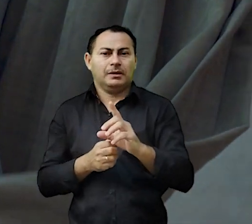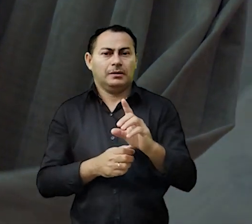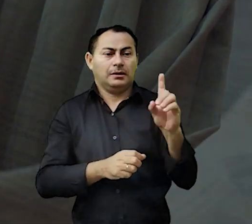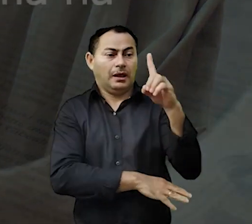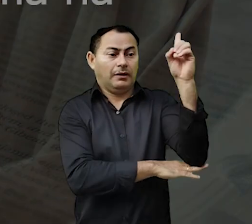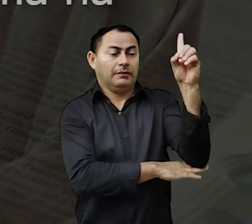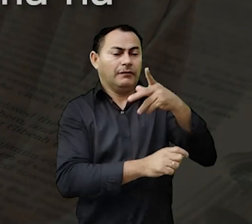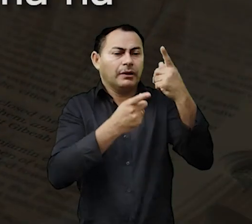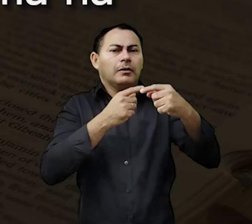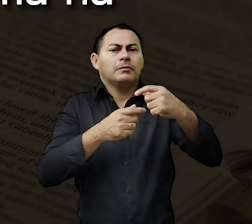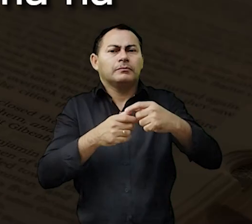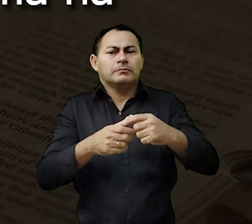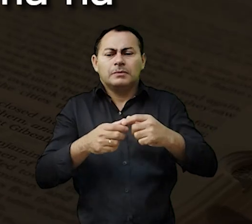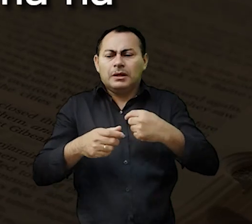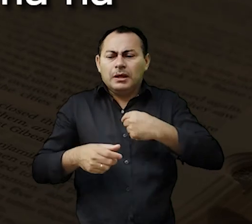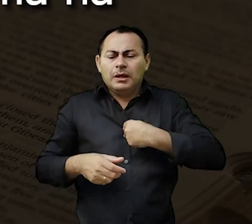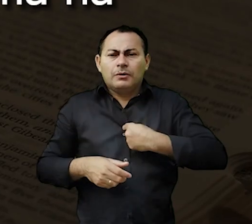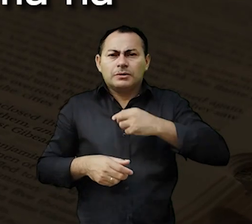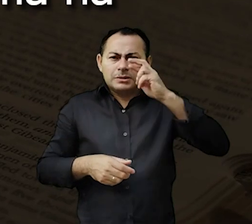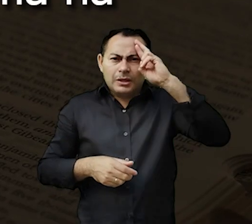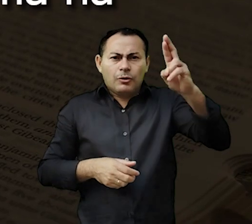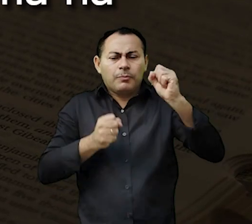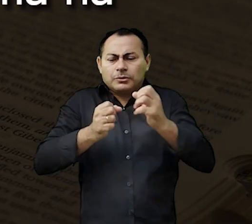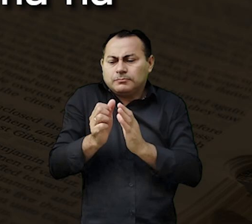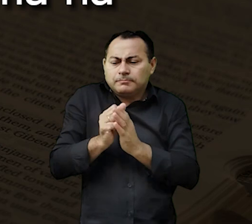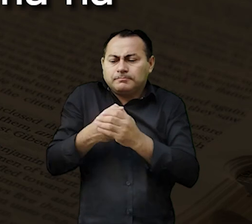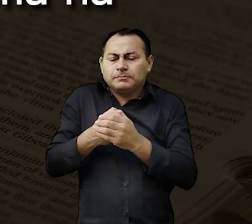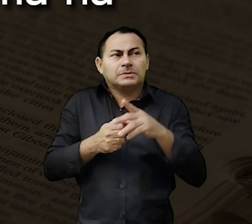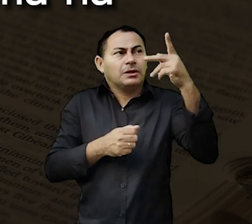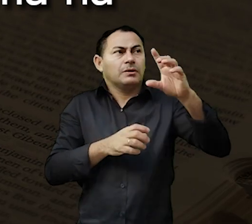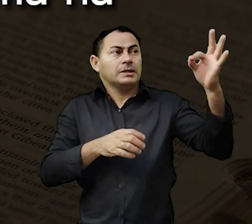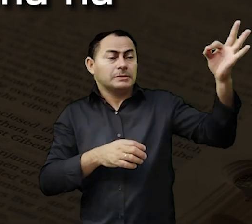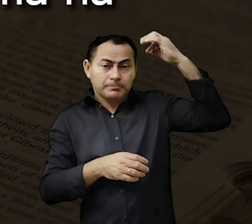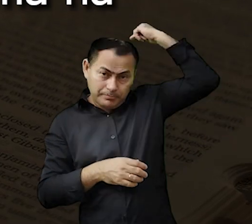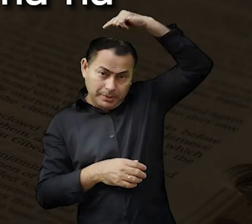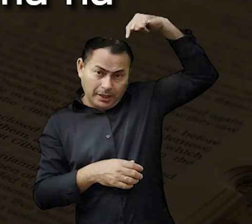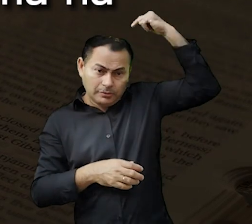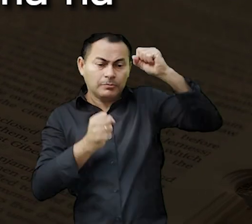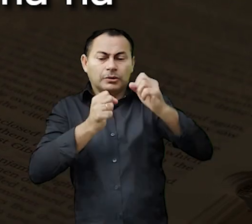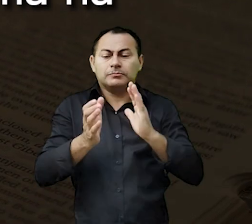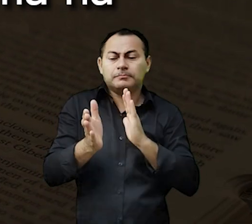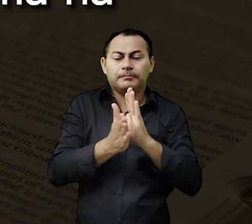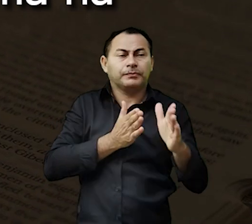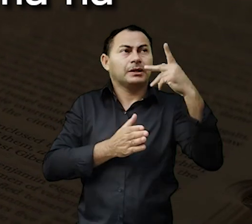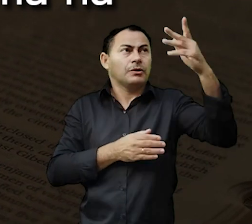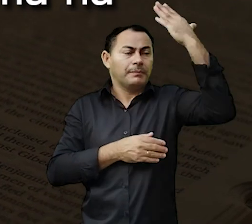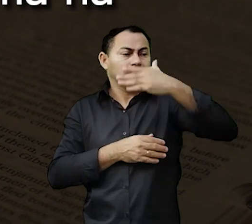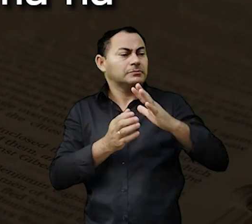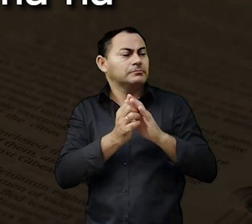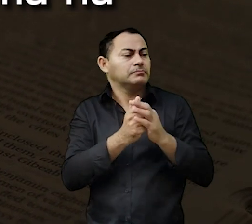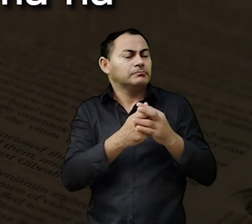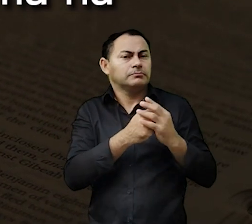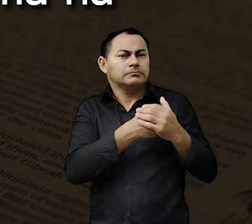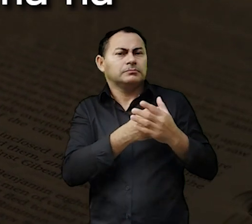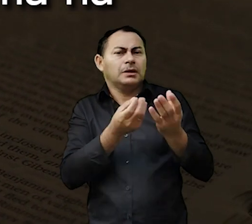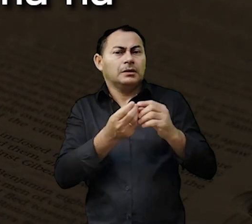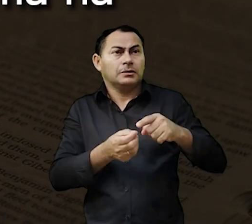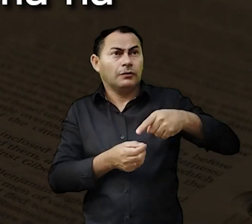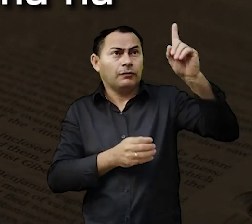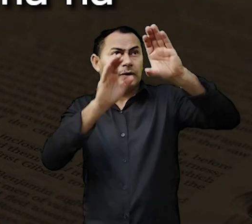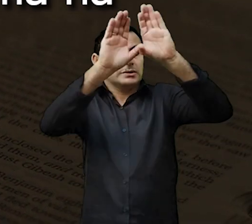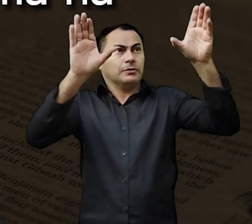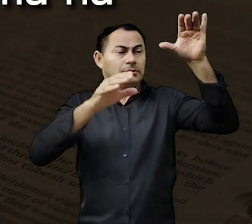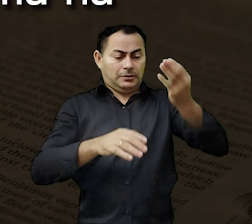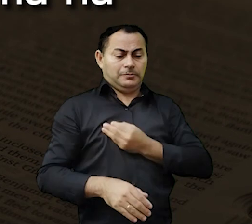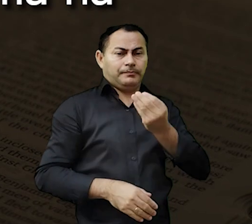Ele diz: Para onde poderei eu escapar do teu espírito? Para onde poderia fugir da tua presença? Se eu subir aos